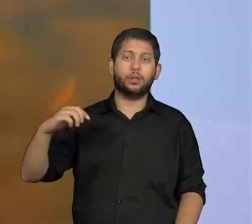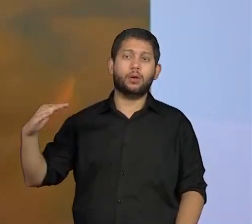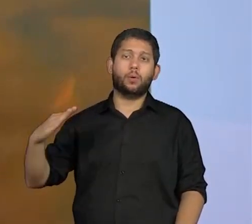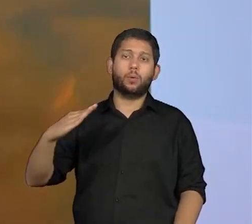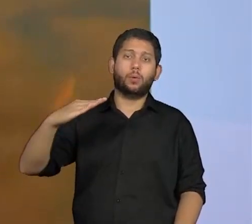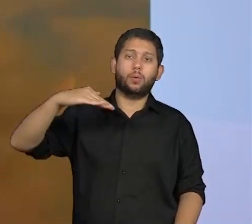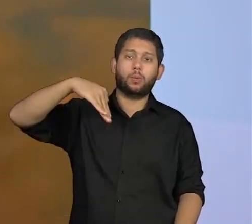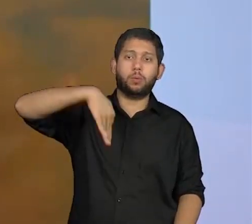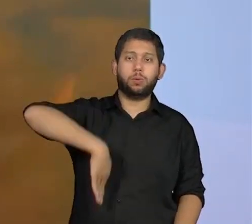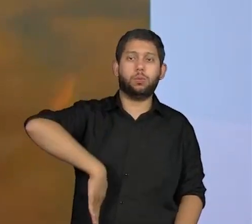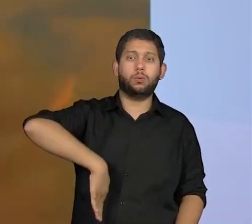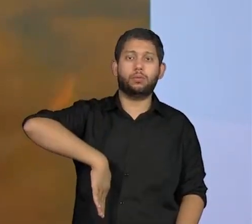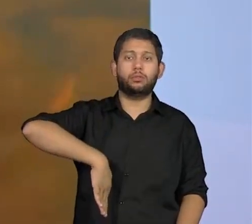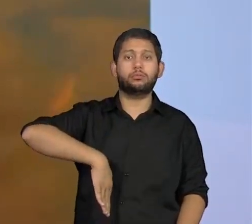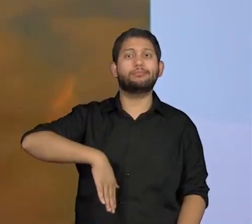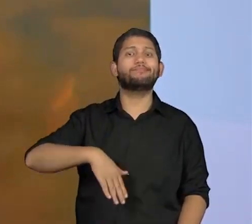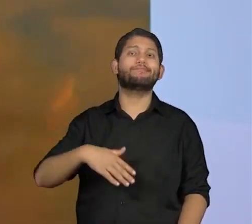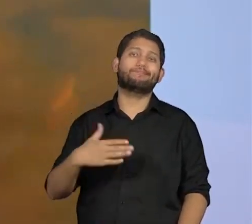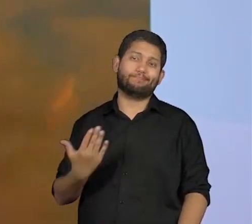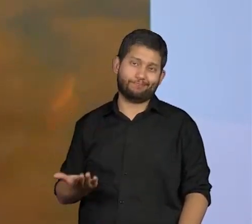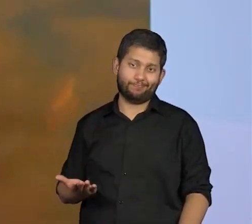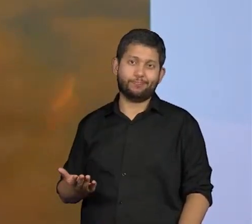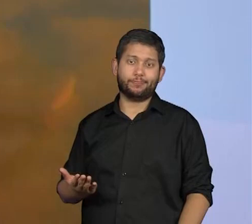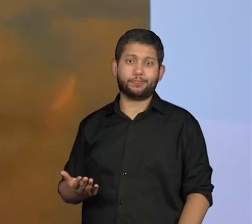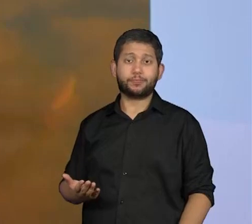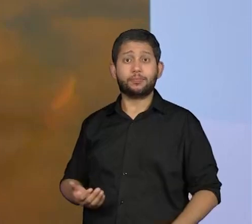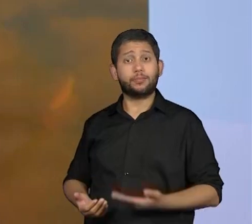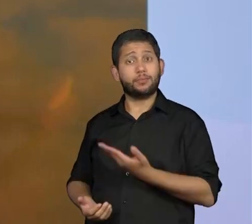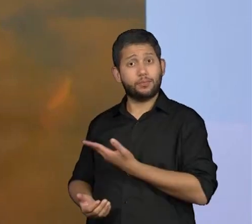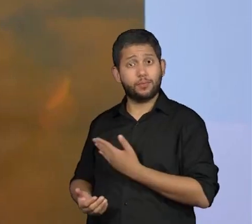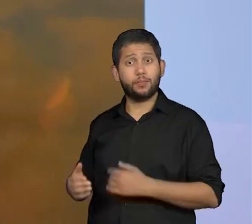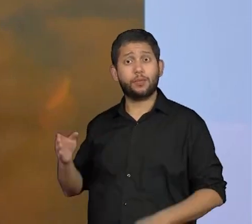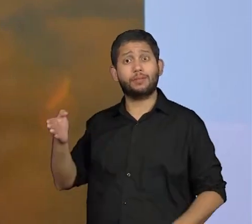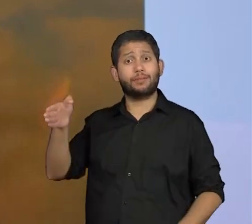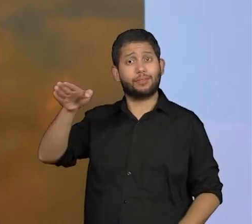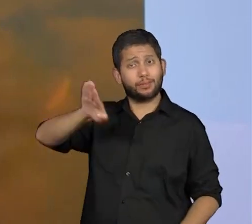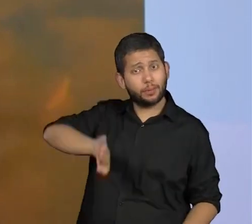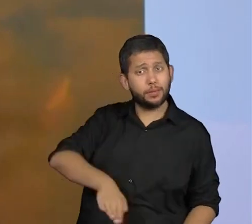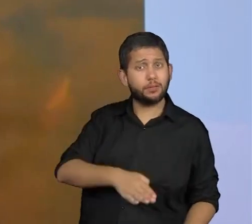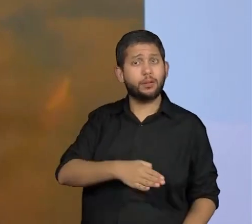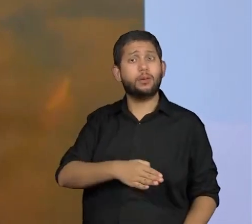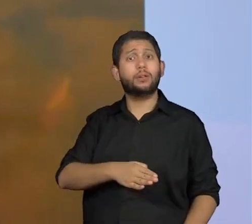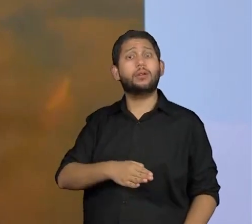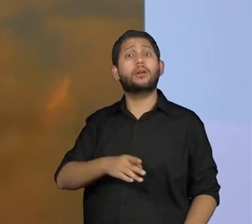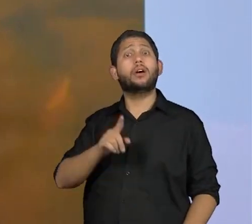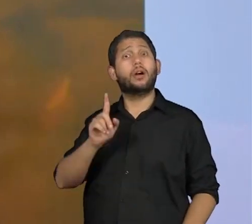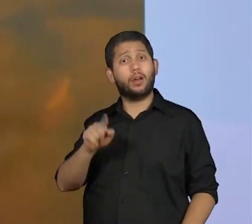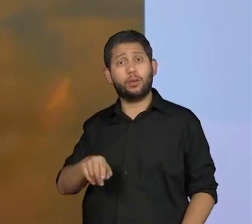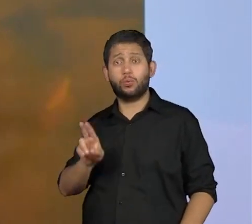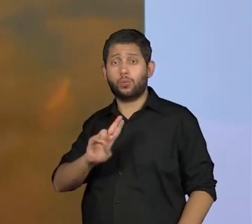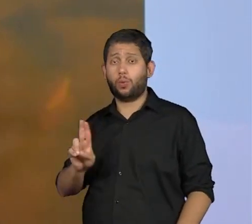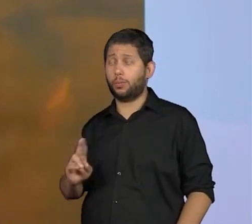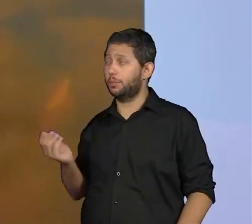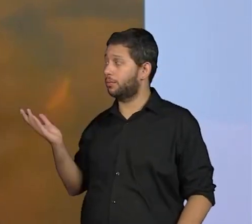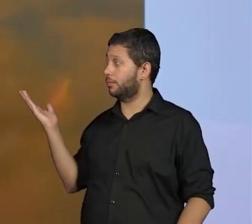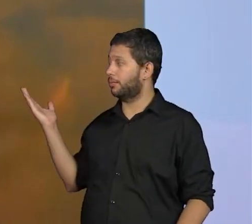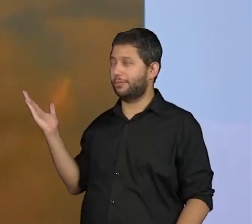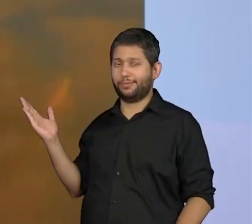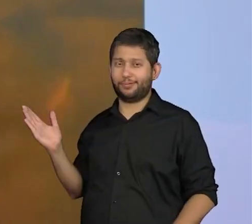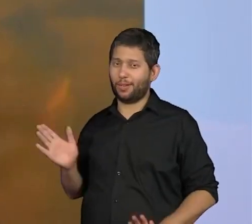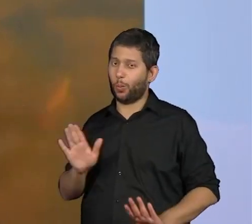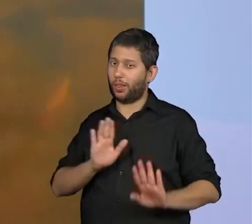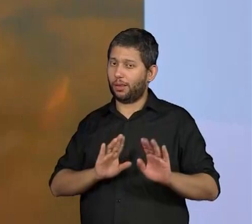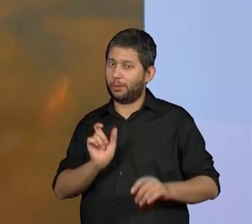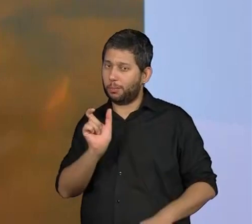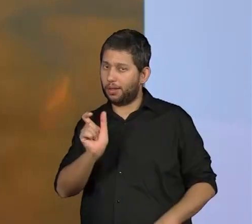Uma grande depressão. Então, essas depressões aí, nós chamamos de depressões, ou seja, ela está